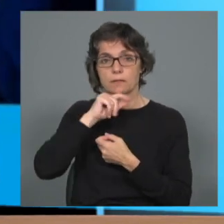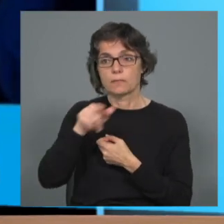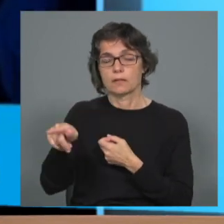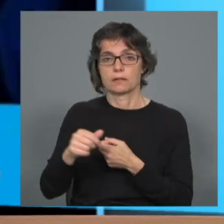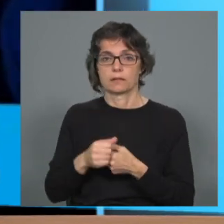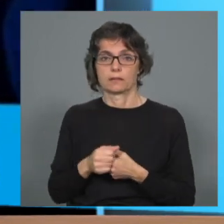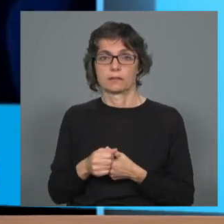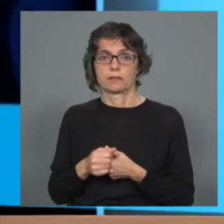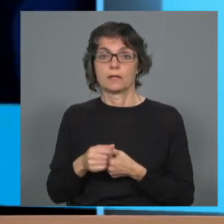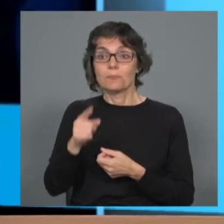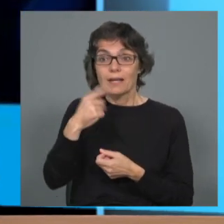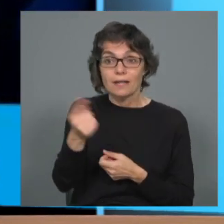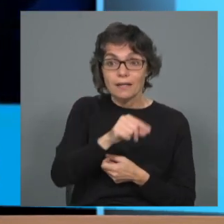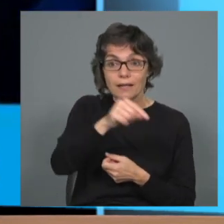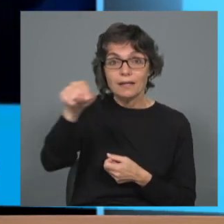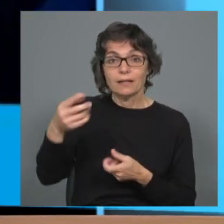e se apoiem.